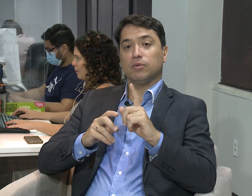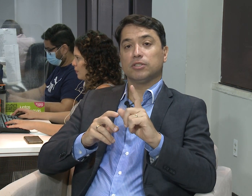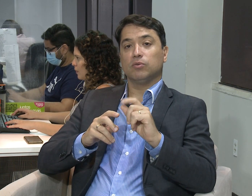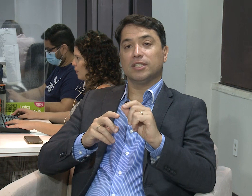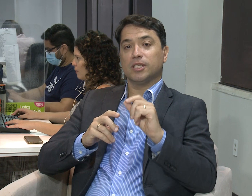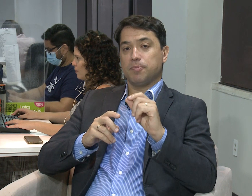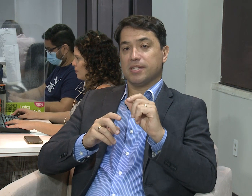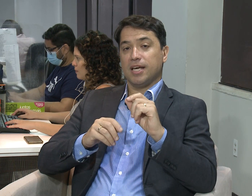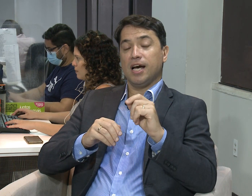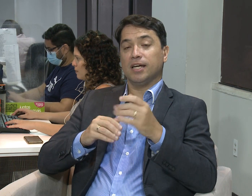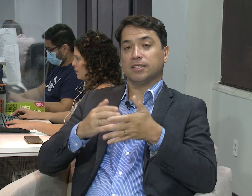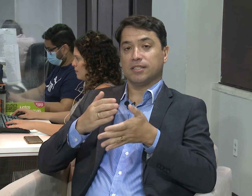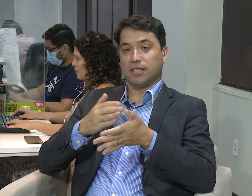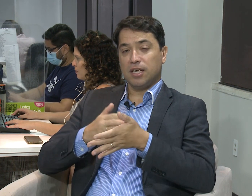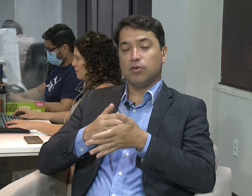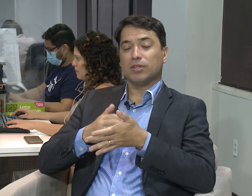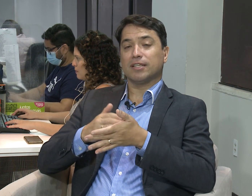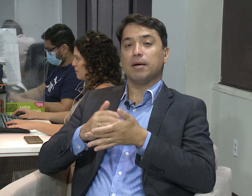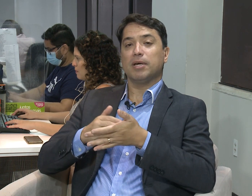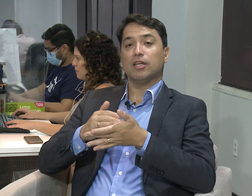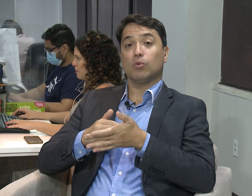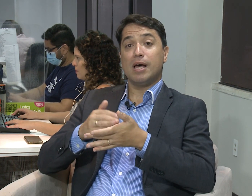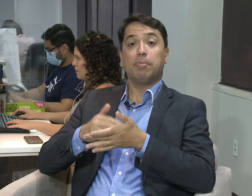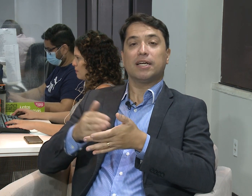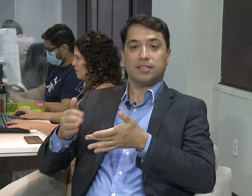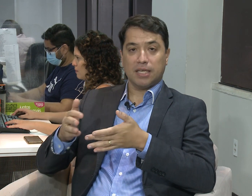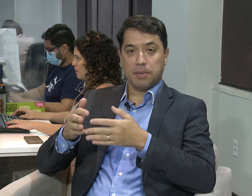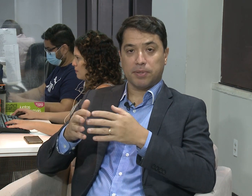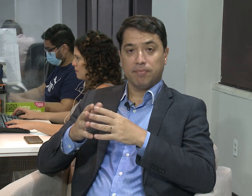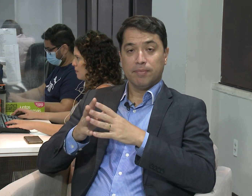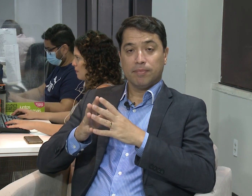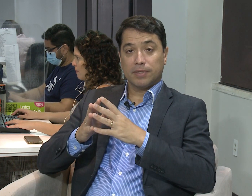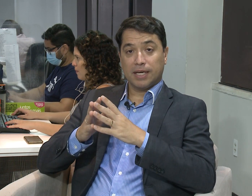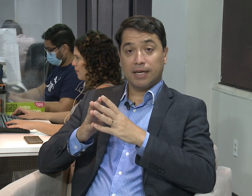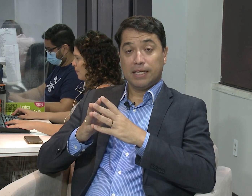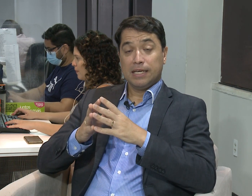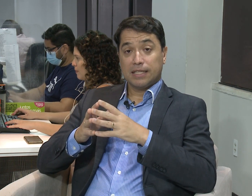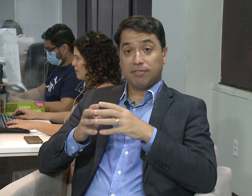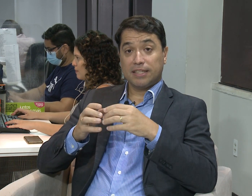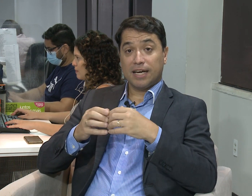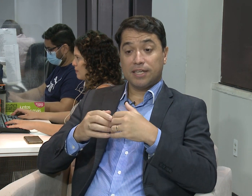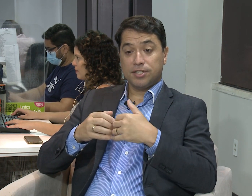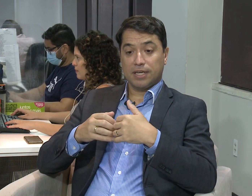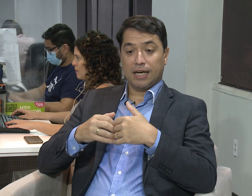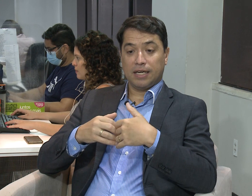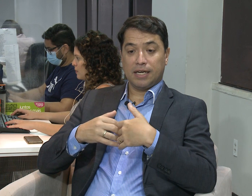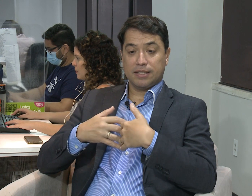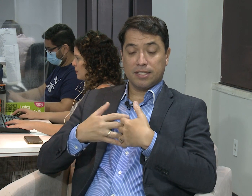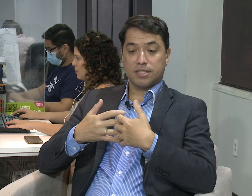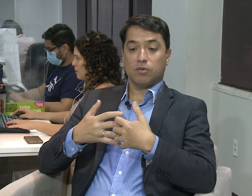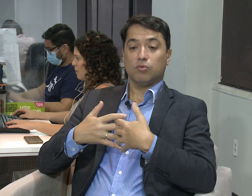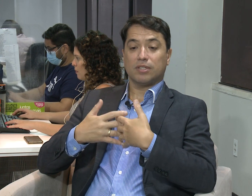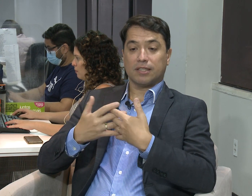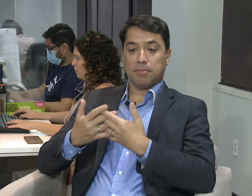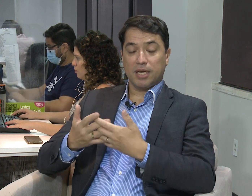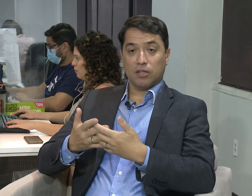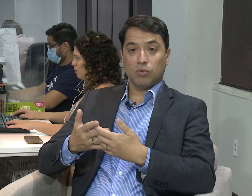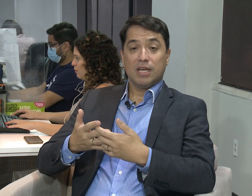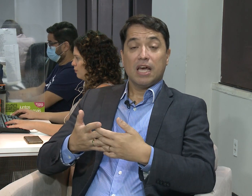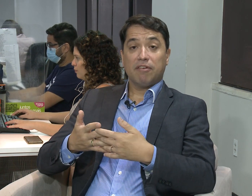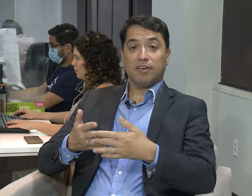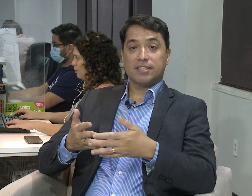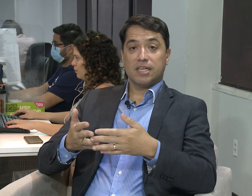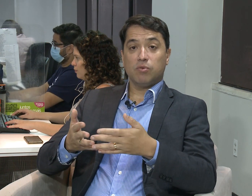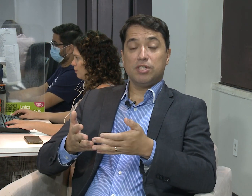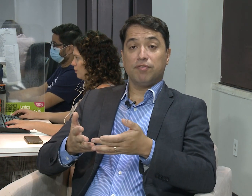poucas são as doenças psiquiátricas em que o tratamento é para sempre. Tá? Na verdade, a intenção do